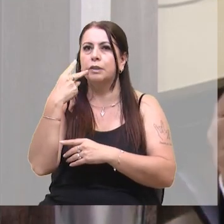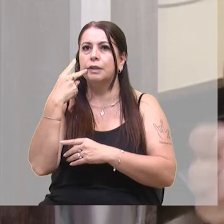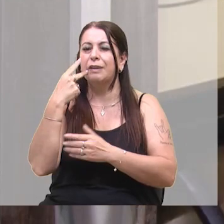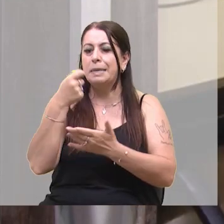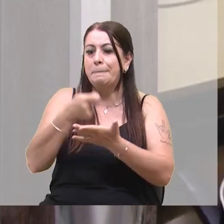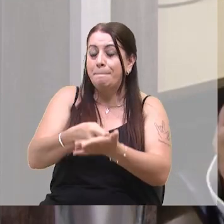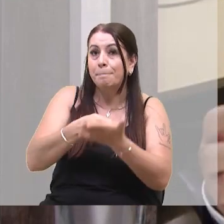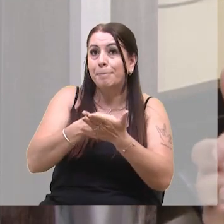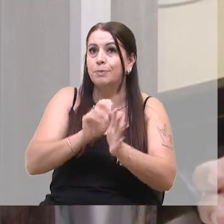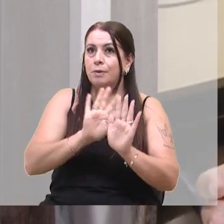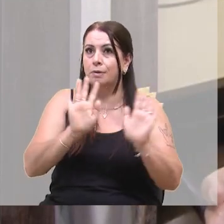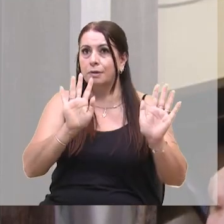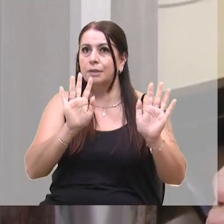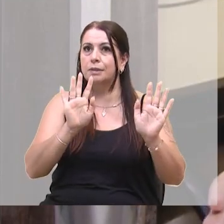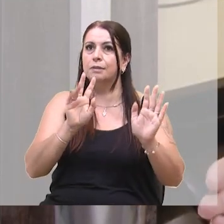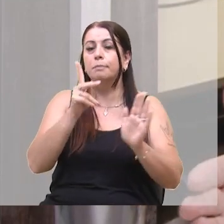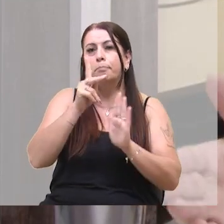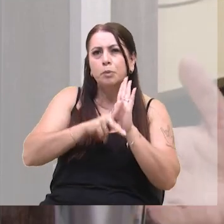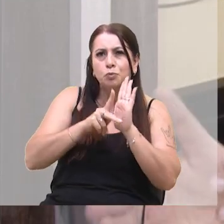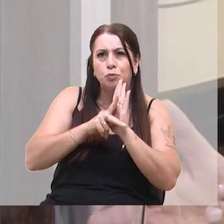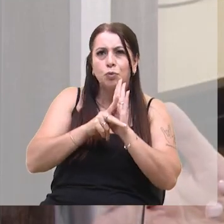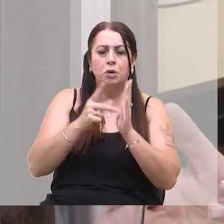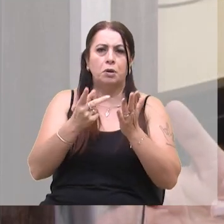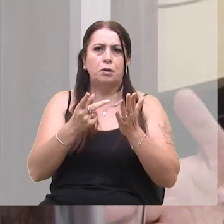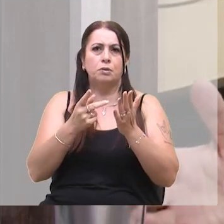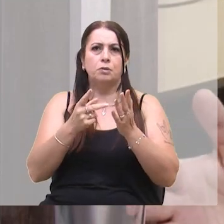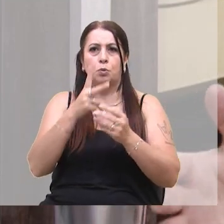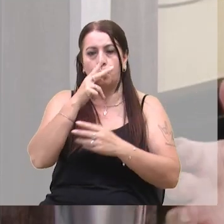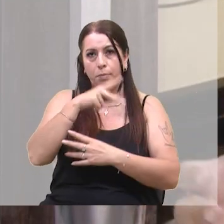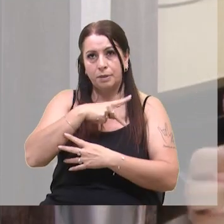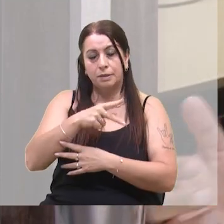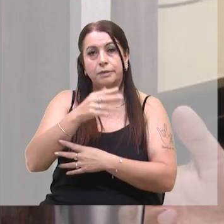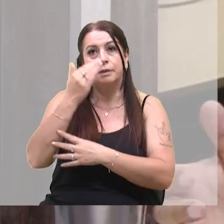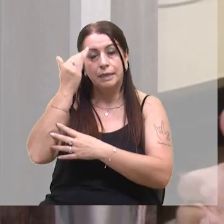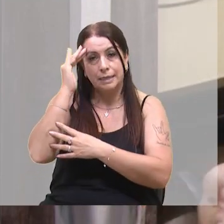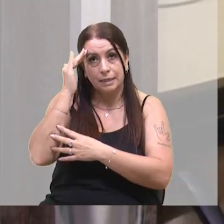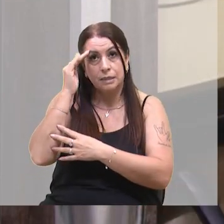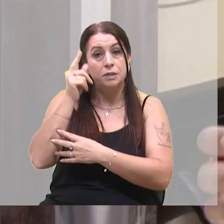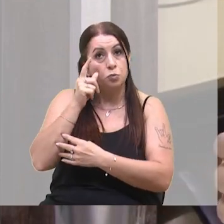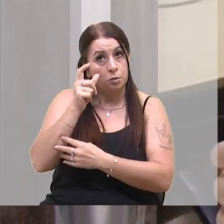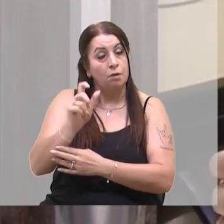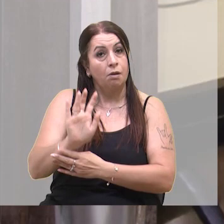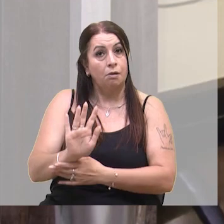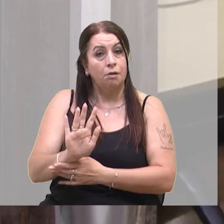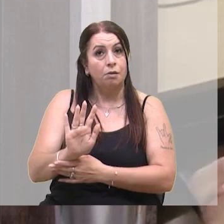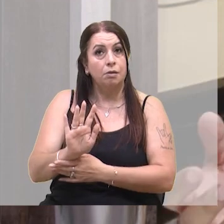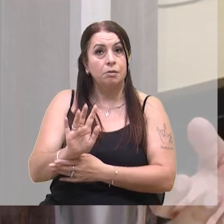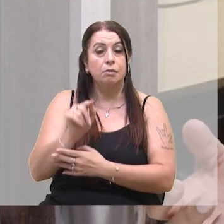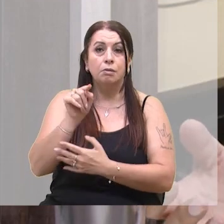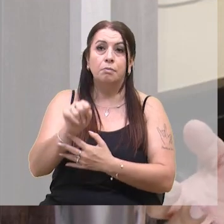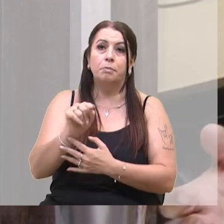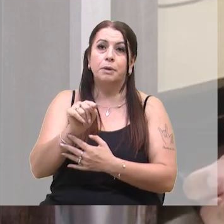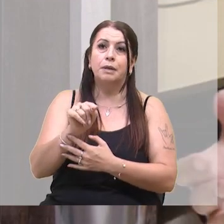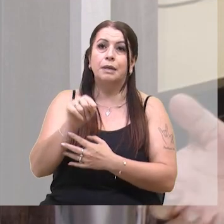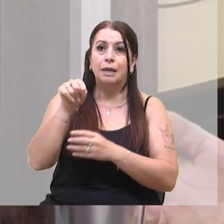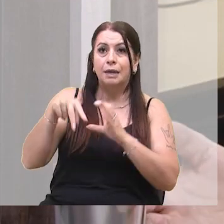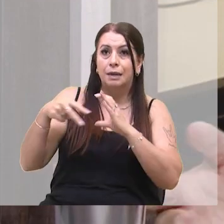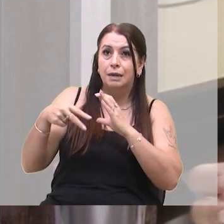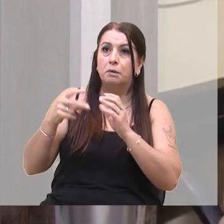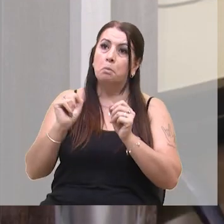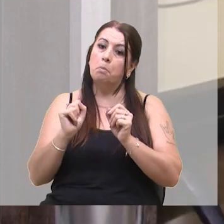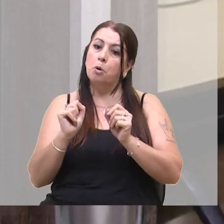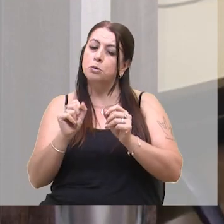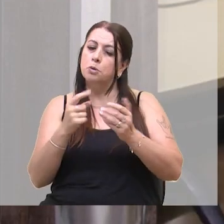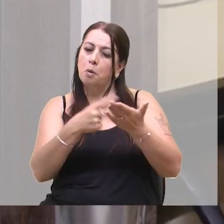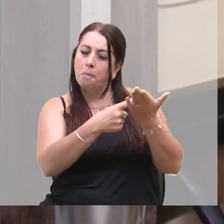a senhora ou o conjunto dos vereadores vá pressionar, mas de projetos que a senhora, como presidente, entenda que sejam